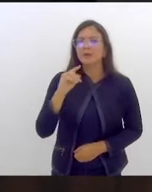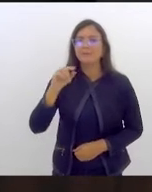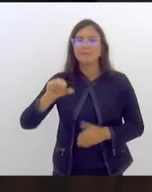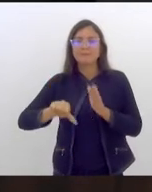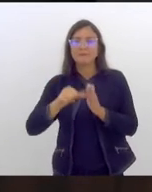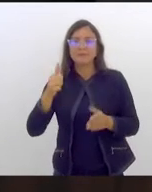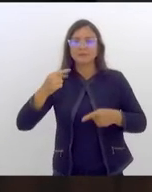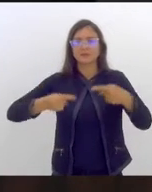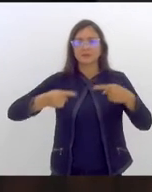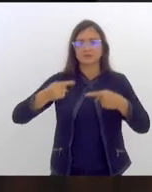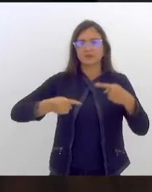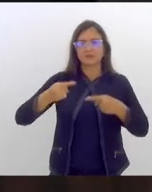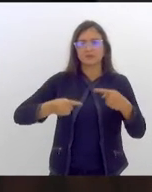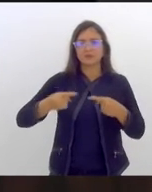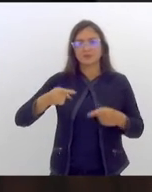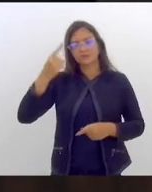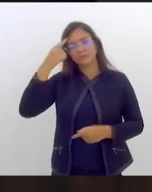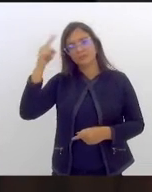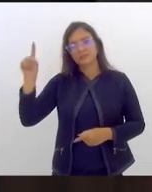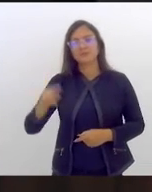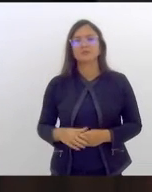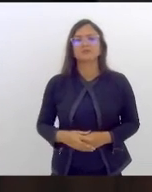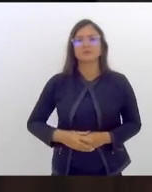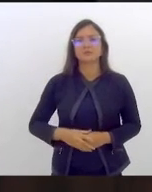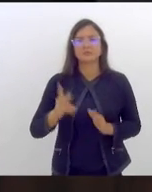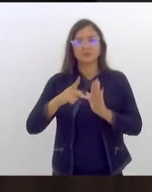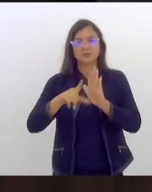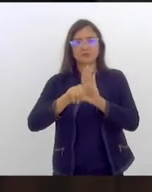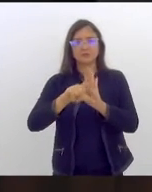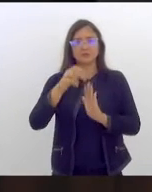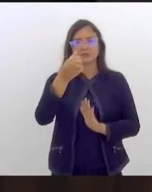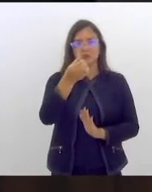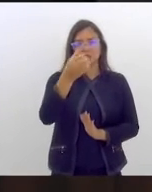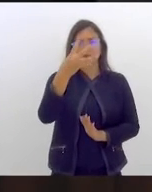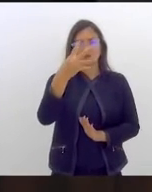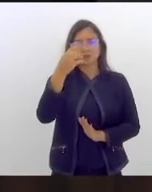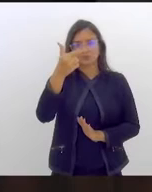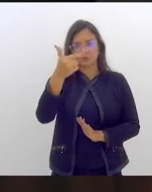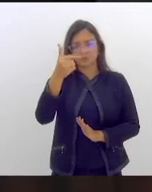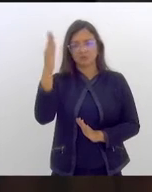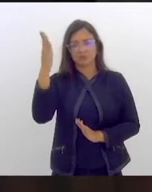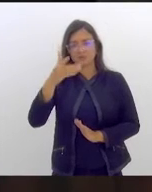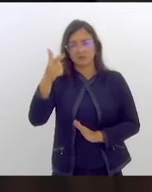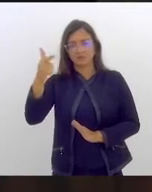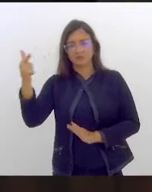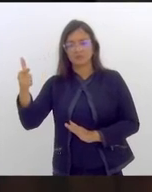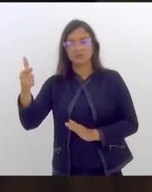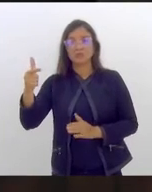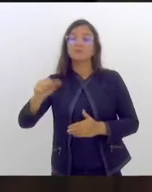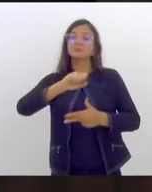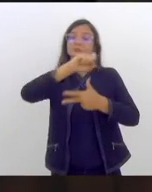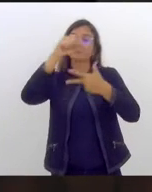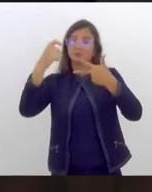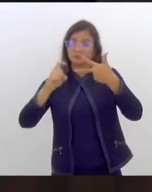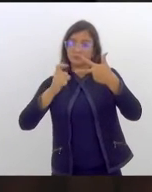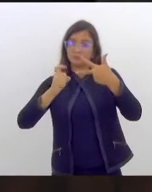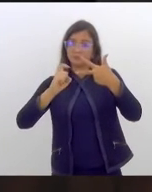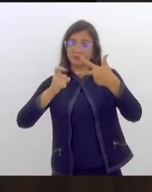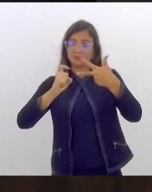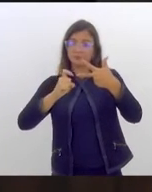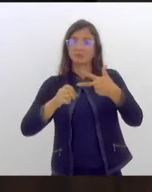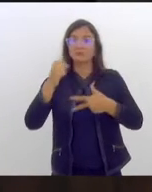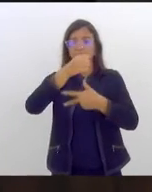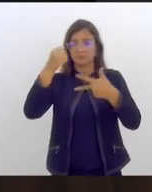primeiro dia projeto de lei número 64 12 de 22 eu tô lendo Poder Executivo mensagem 37